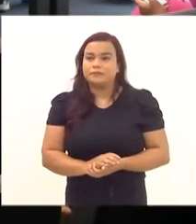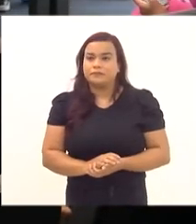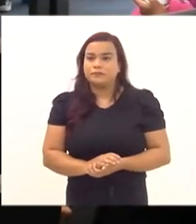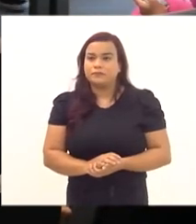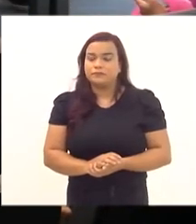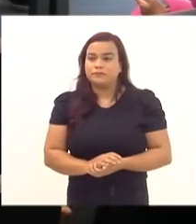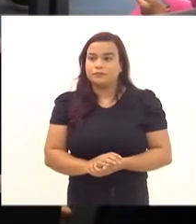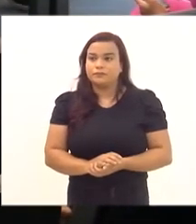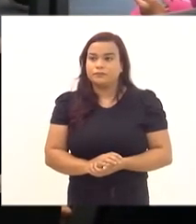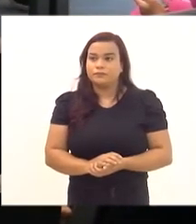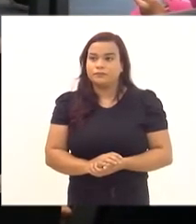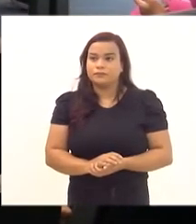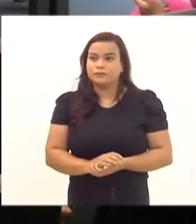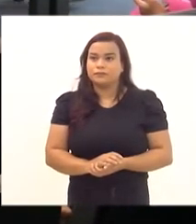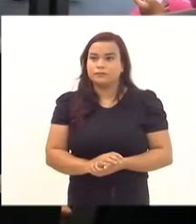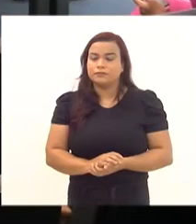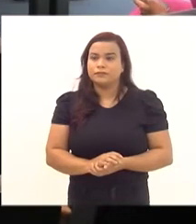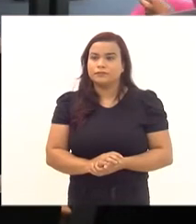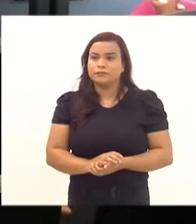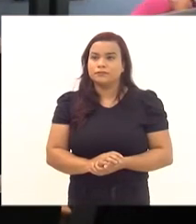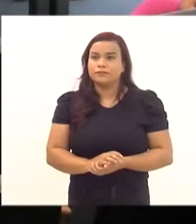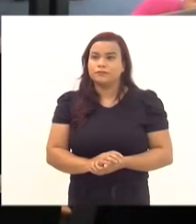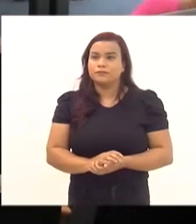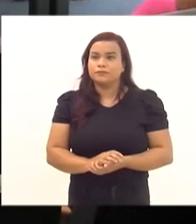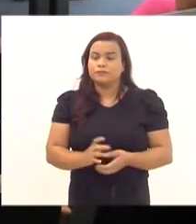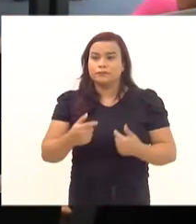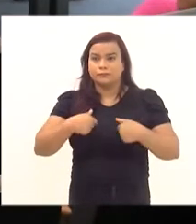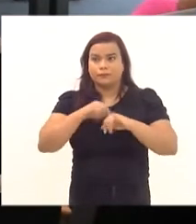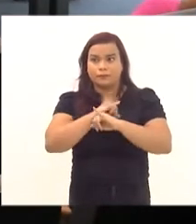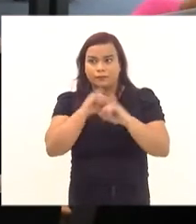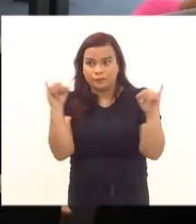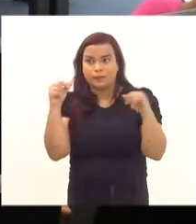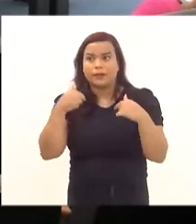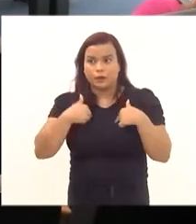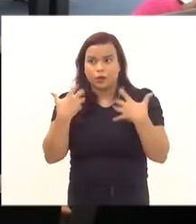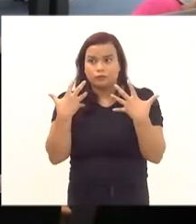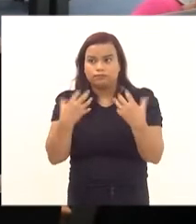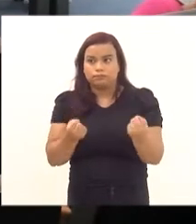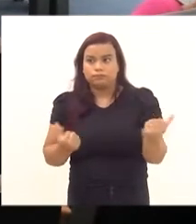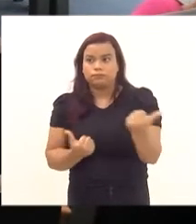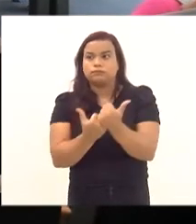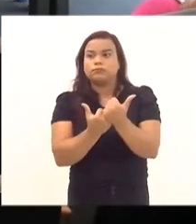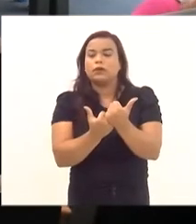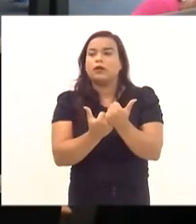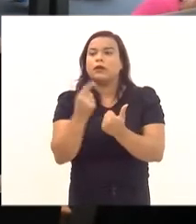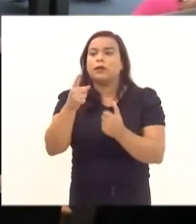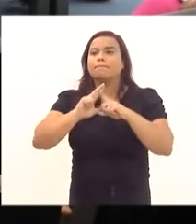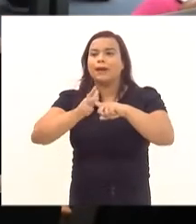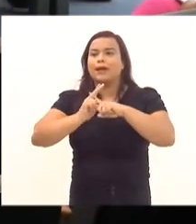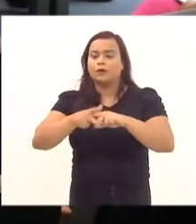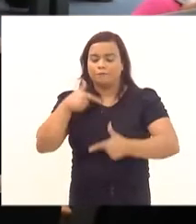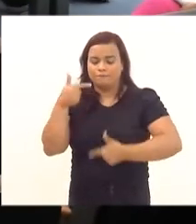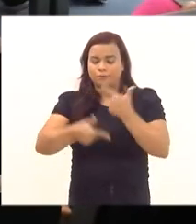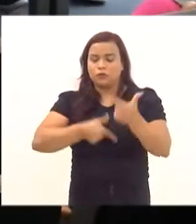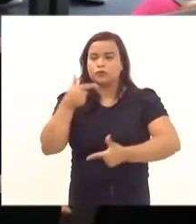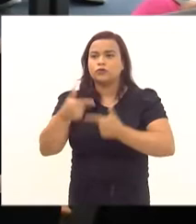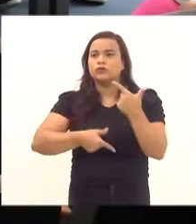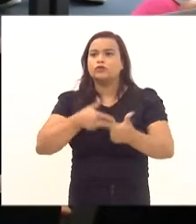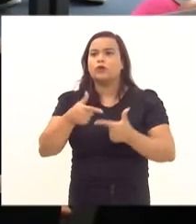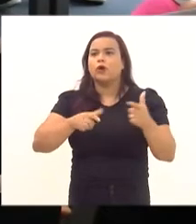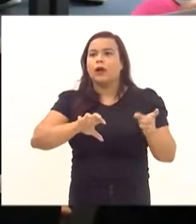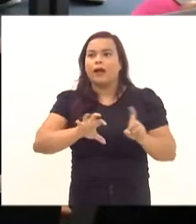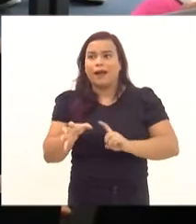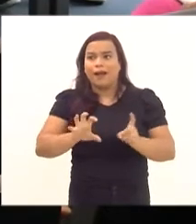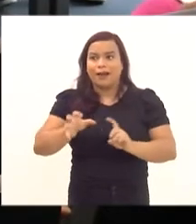declaro meu apoio à manutenção do funcionamento da nossa rádio MEC am